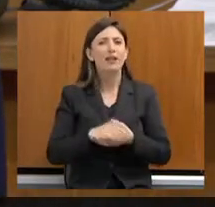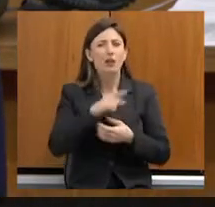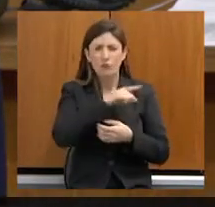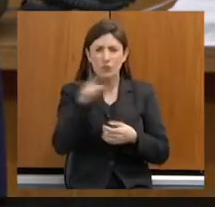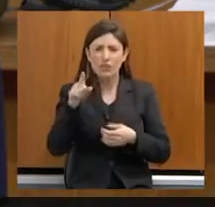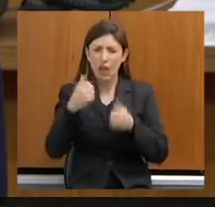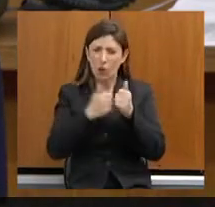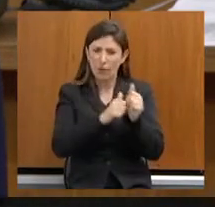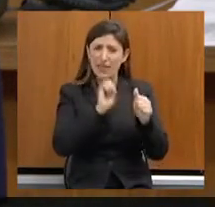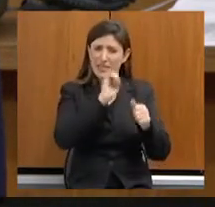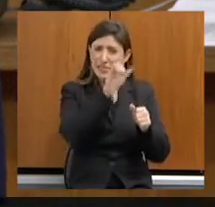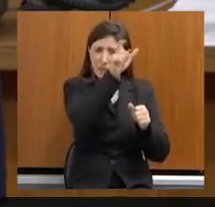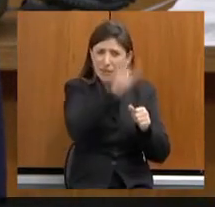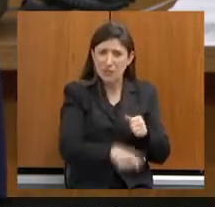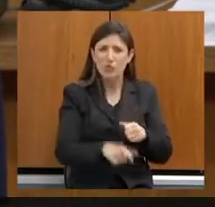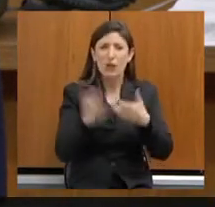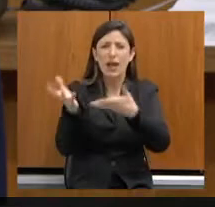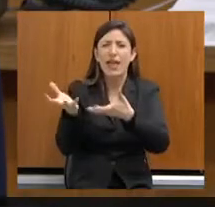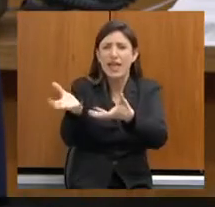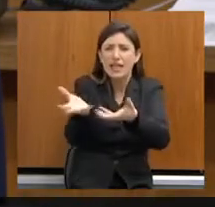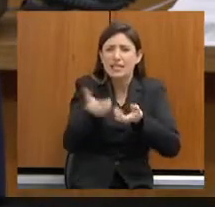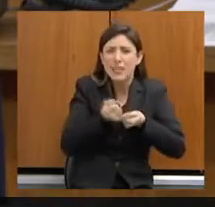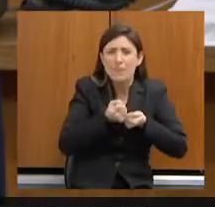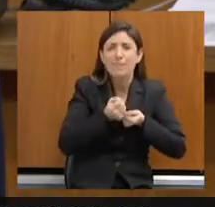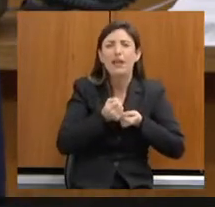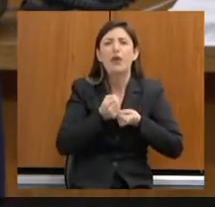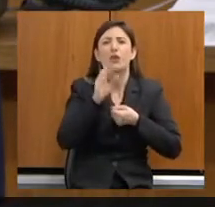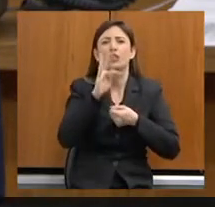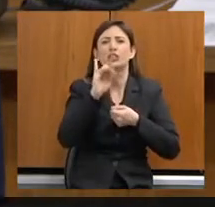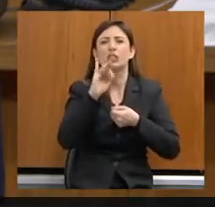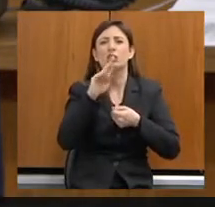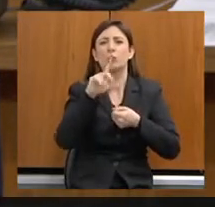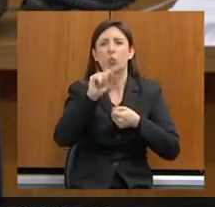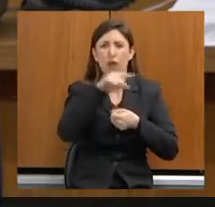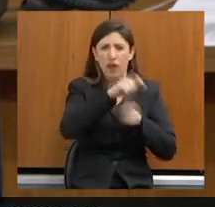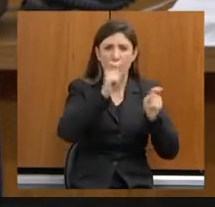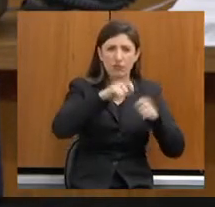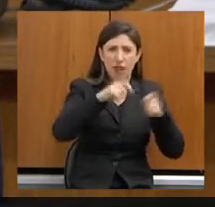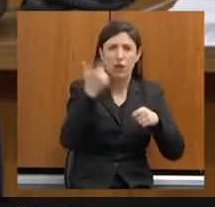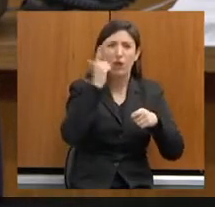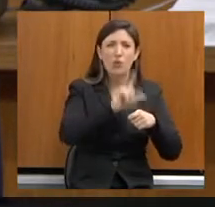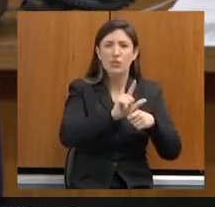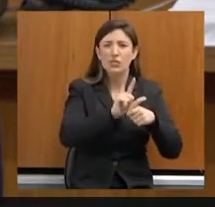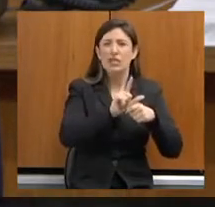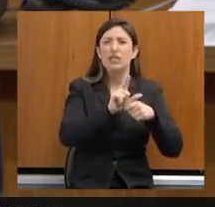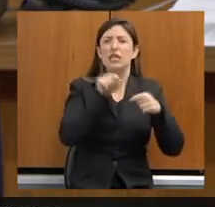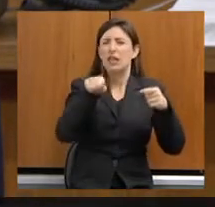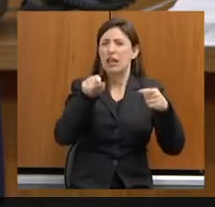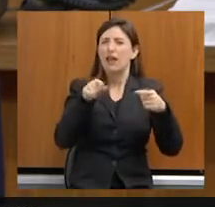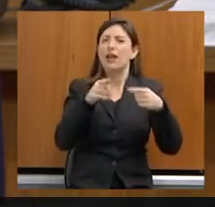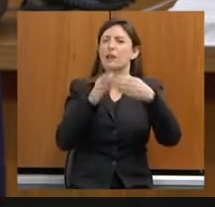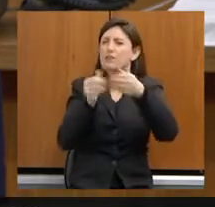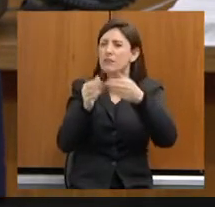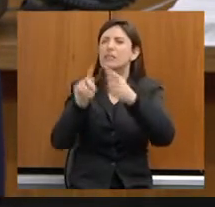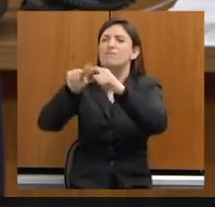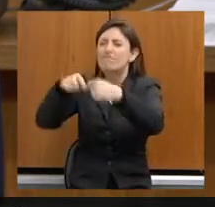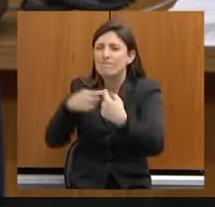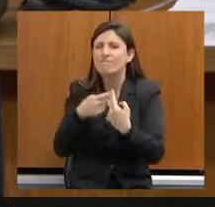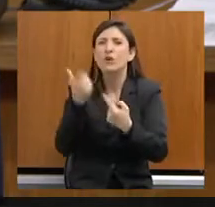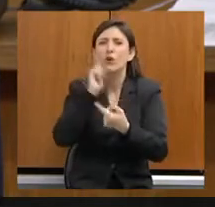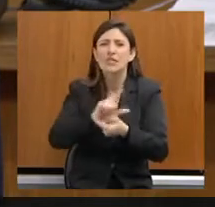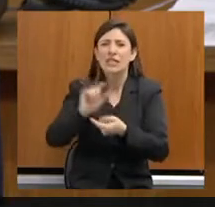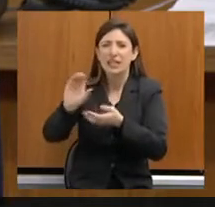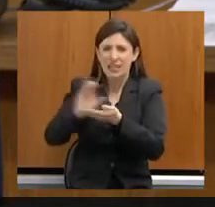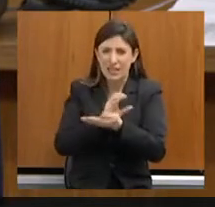quando a pessoa recebe título se ela realmente consegue o acesso ao crédito Vamos fazer um evento para mostrar aos produtores que eles agora